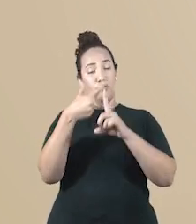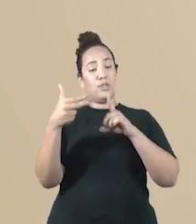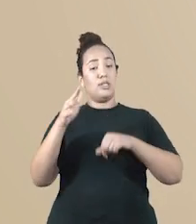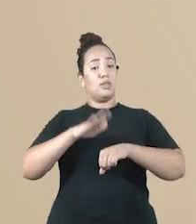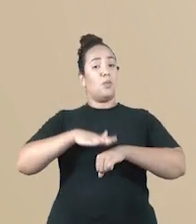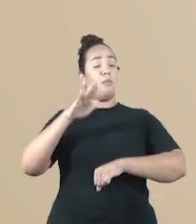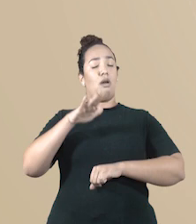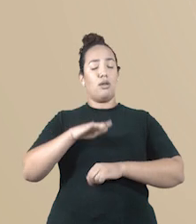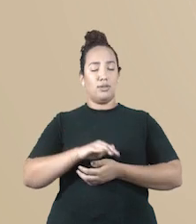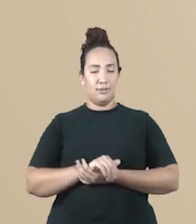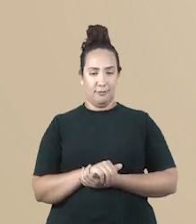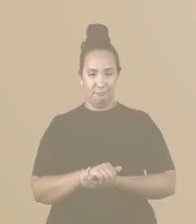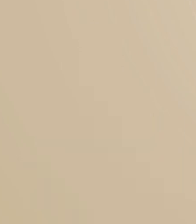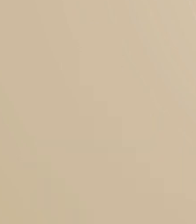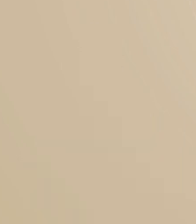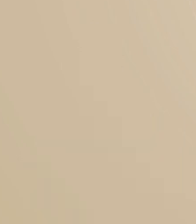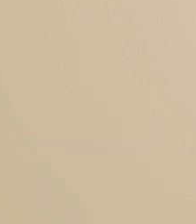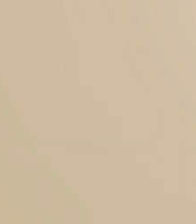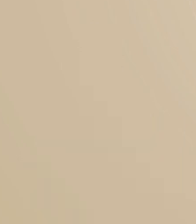Copa do Mundo Feminina?